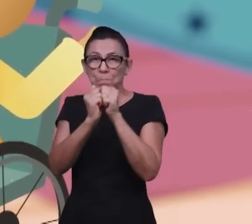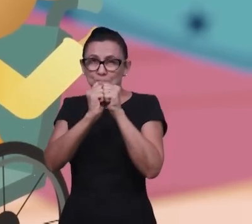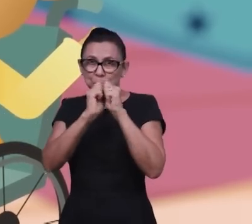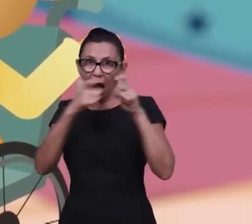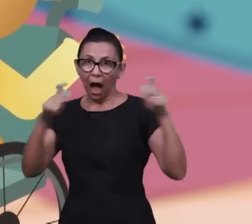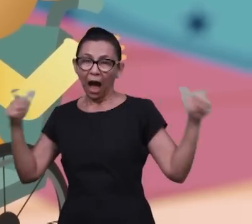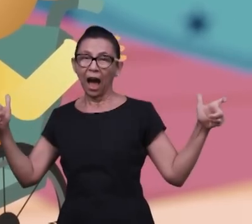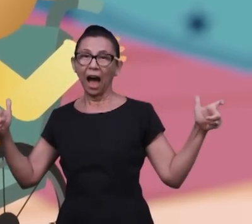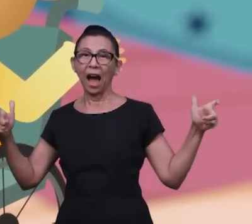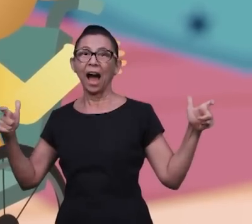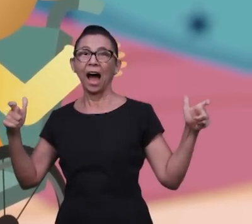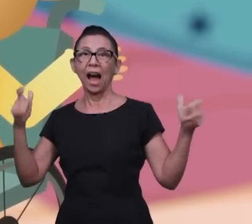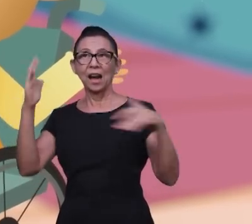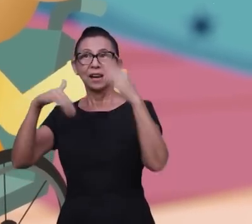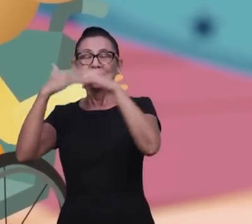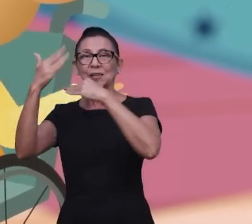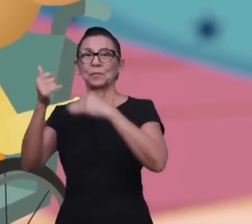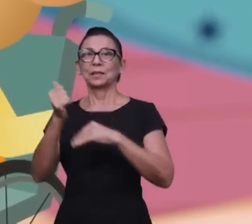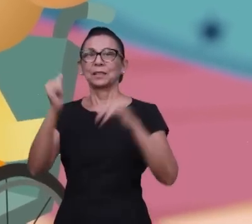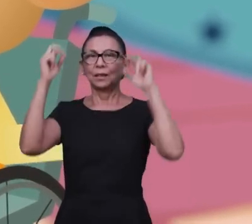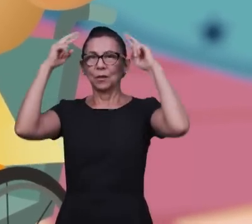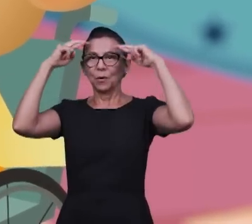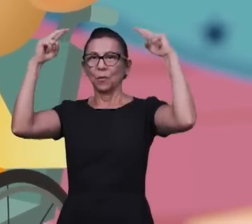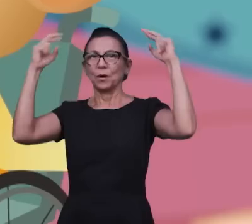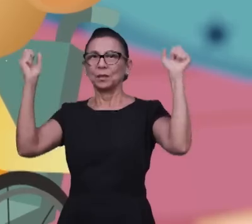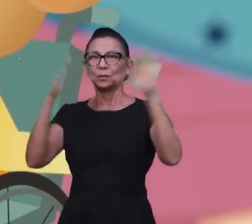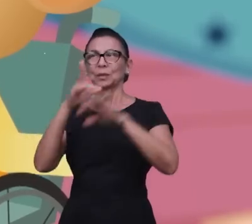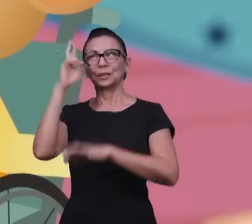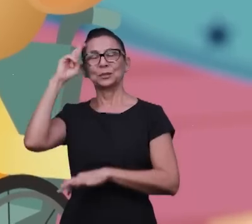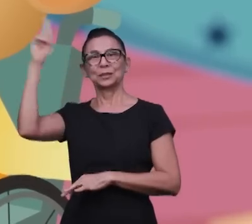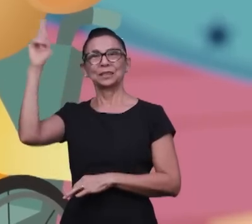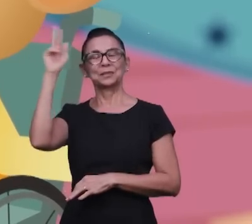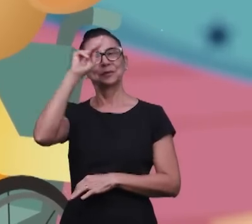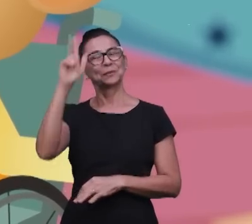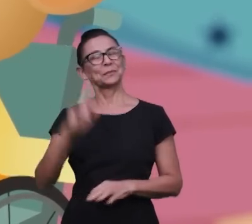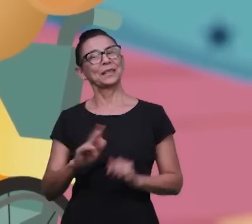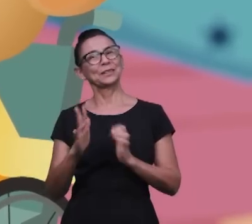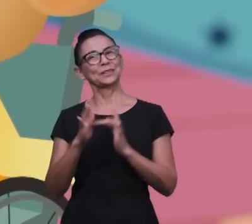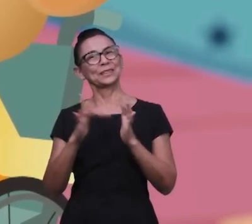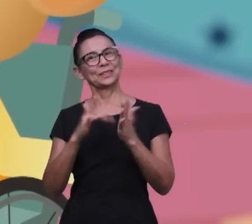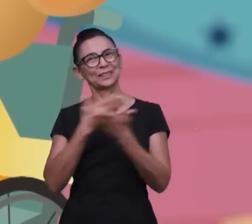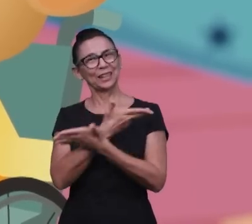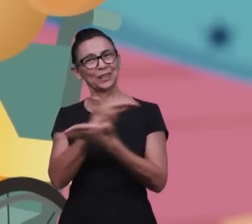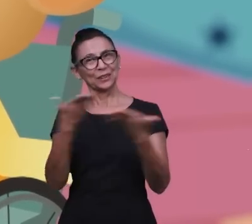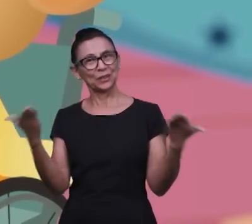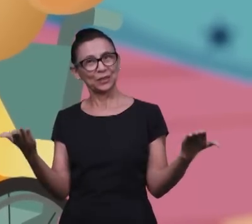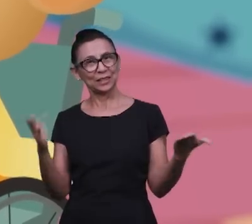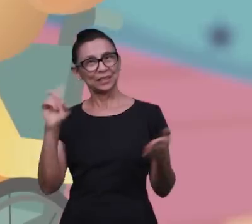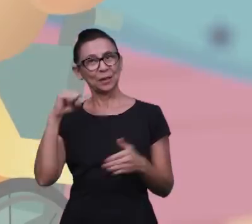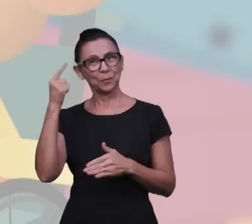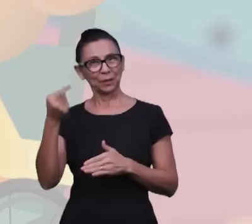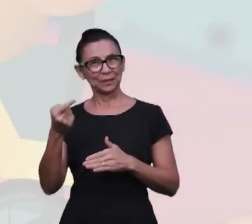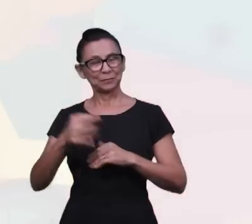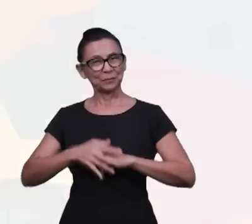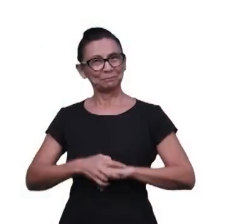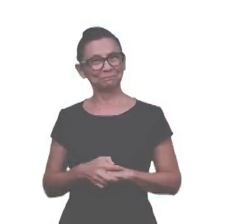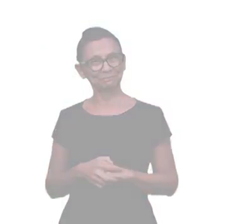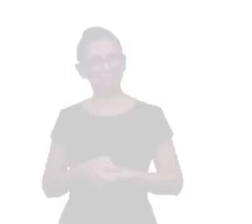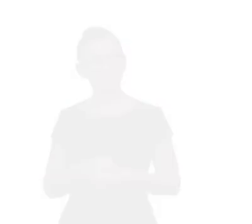forte, para a honra e glória do Senhor. Amém, Guga. A paz do Senhor Jesus, irmãos. Até a próxima.